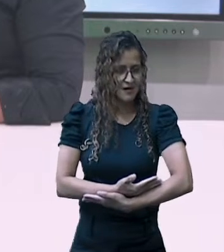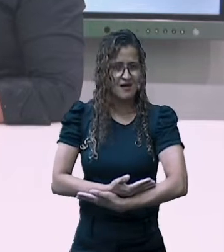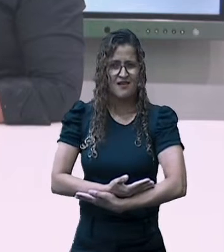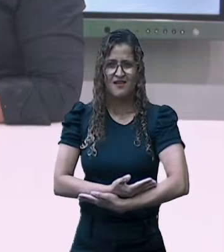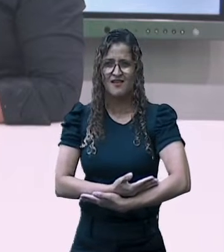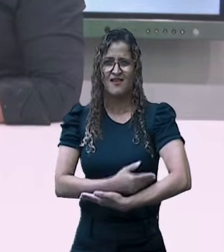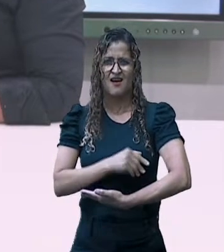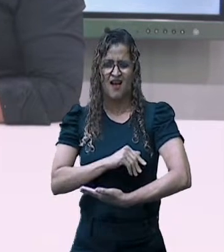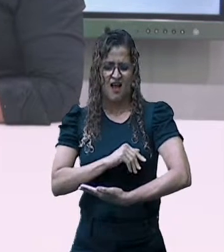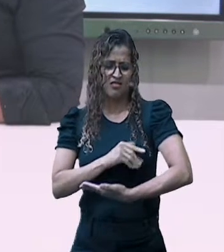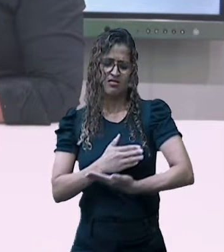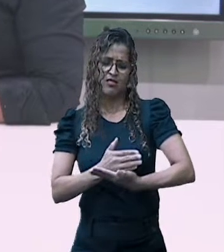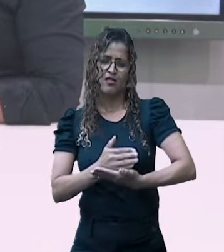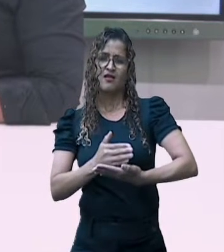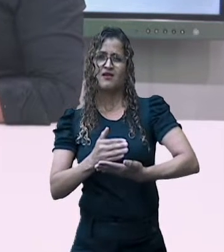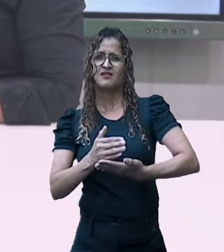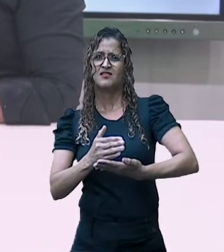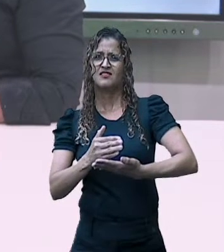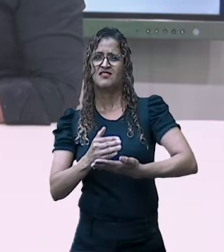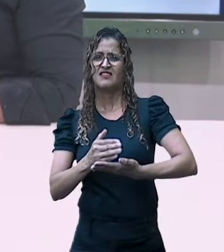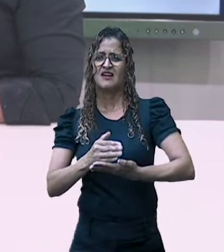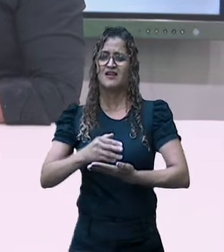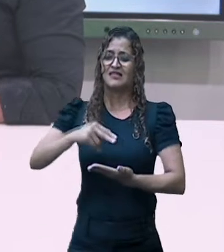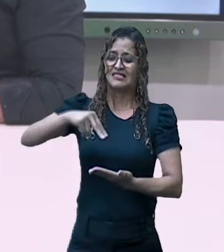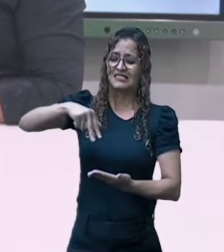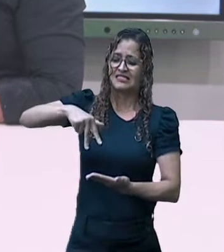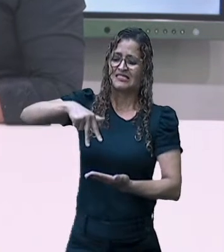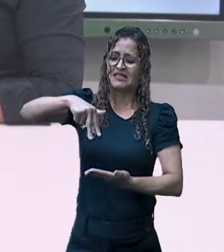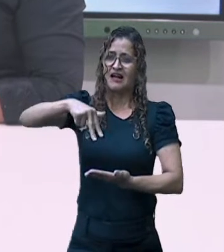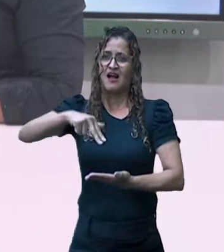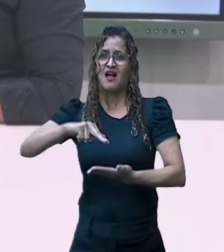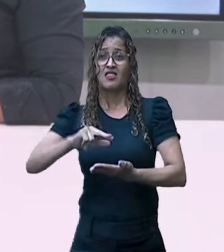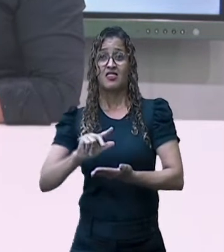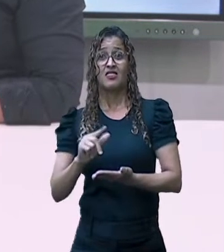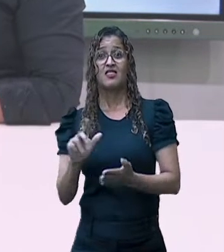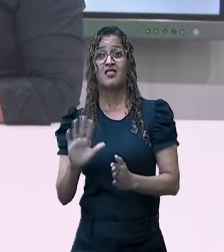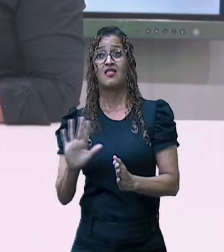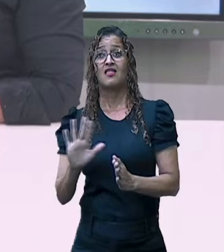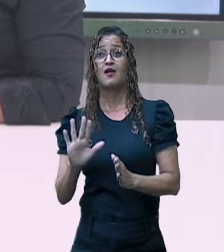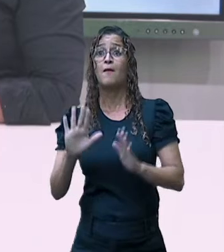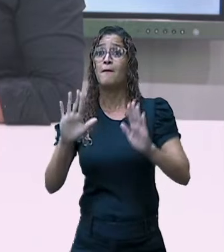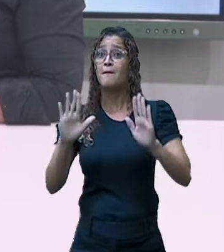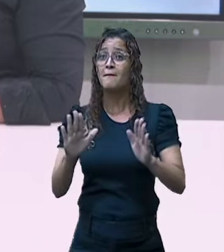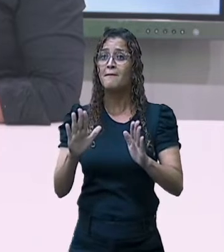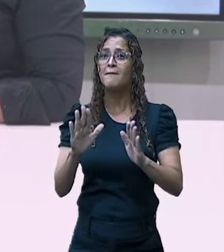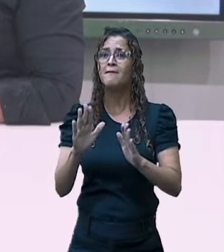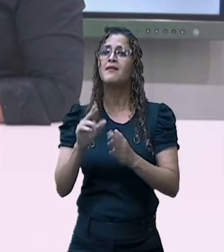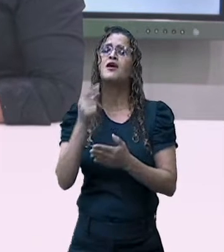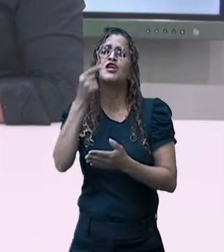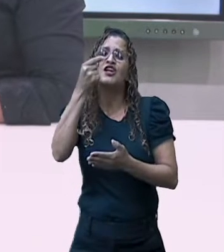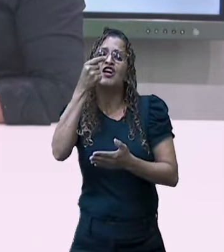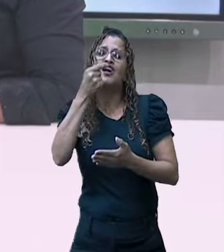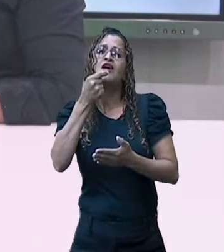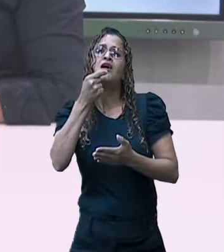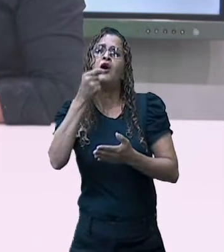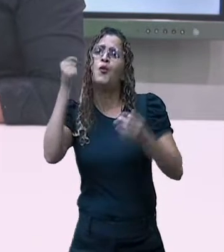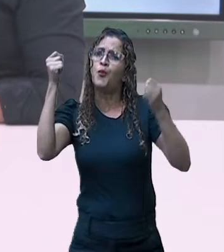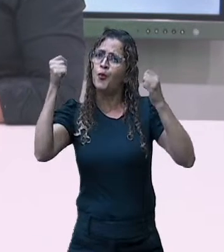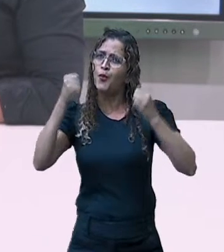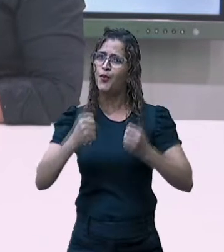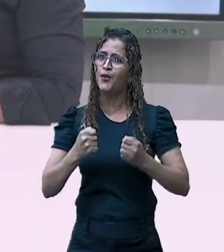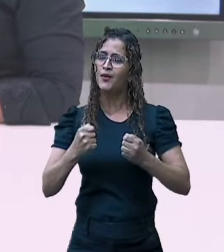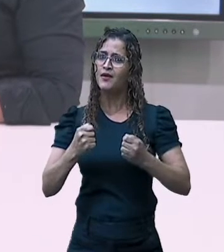ali pequenininho, às vezes nem andando ainda, a criança já começa a nascer os primeiros dentinhos, por volta